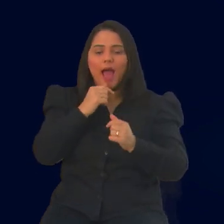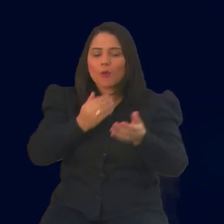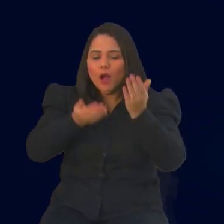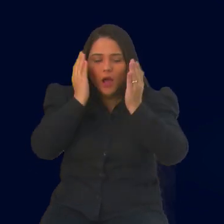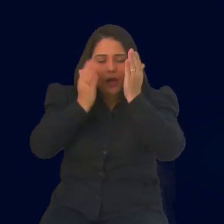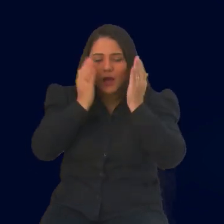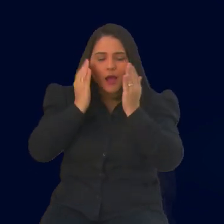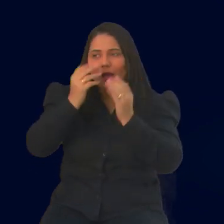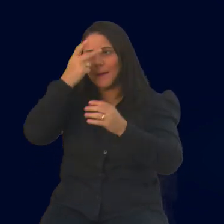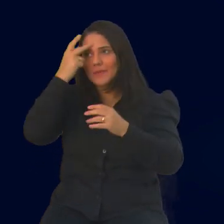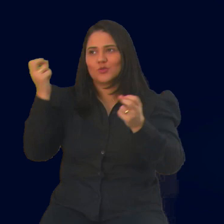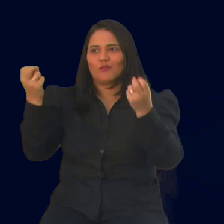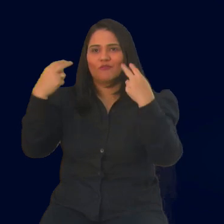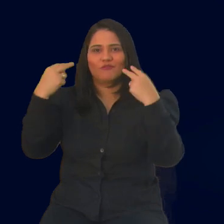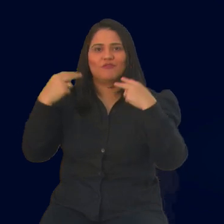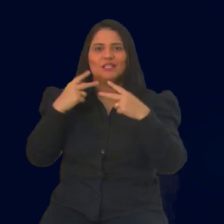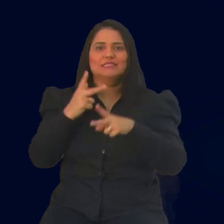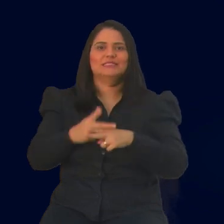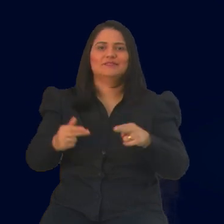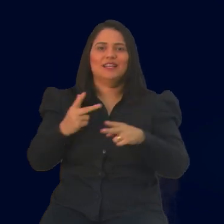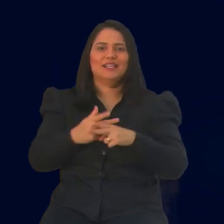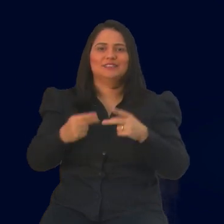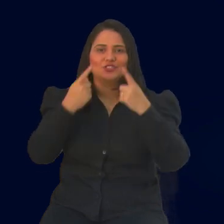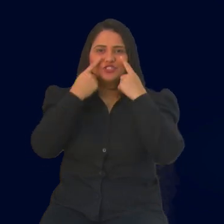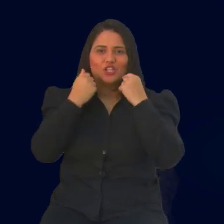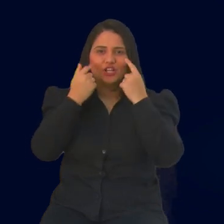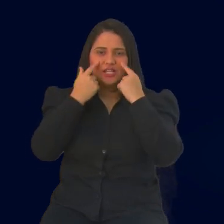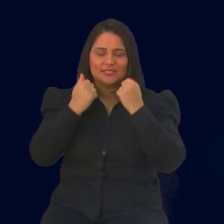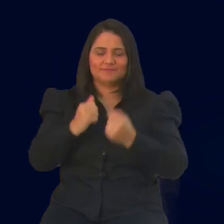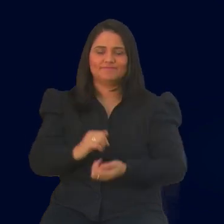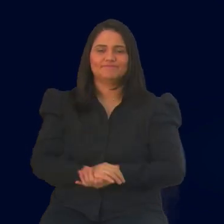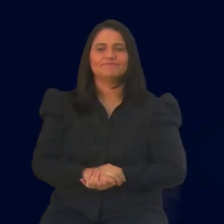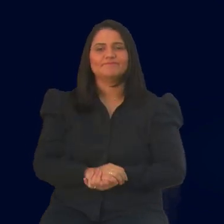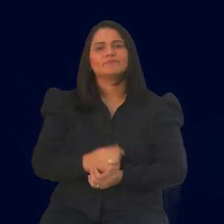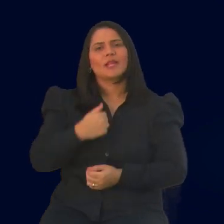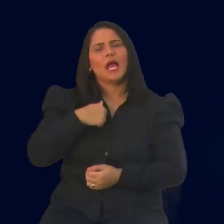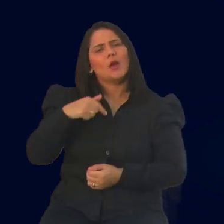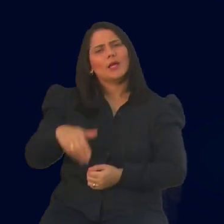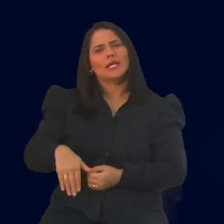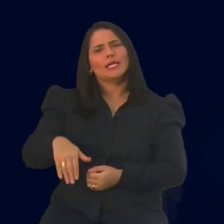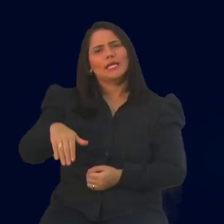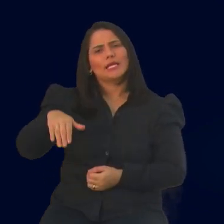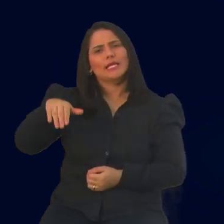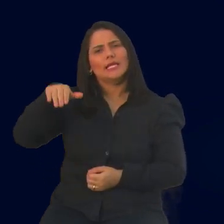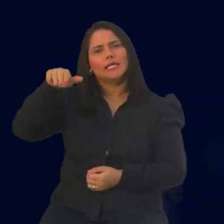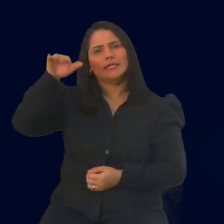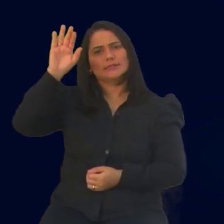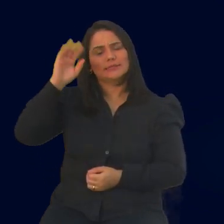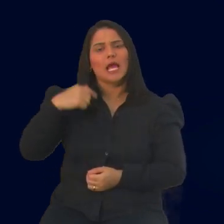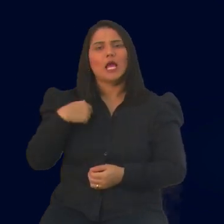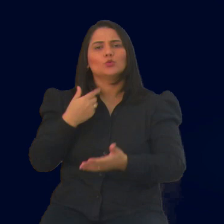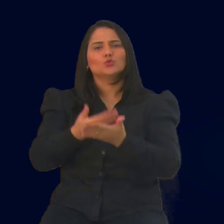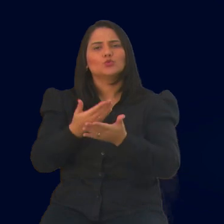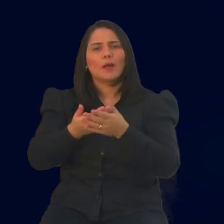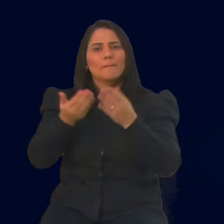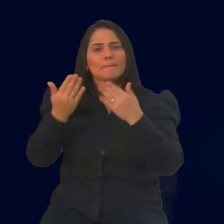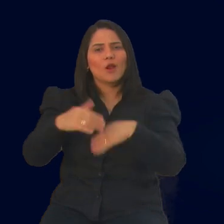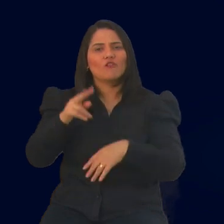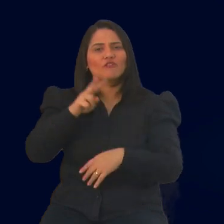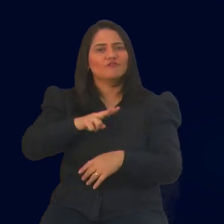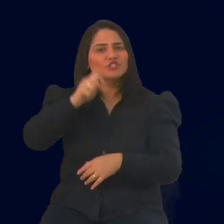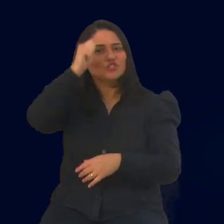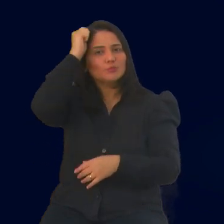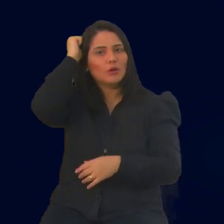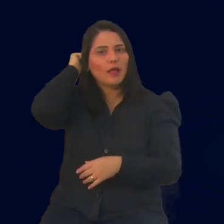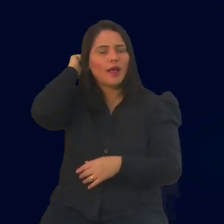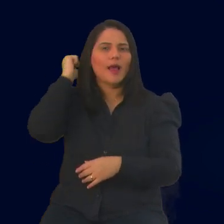e aí ninguém ia perceber. Eu disfarçava. E aí eu fui crescendo. E na época do vestibular, eu fiquei na dúvida, o que eu